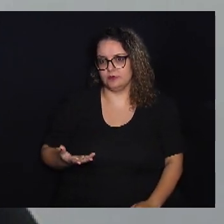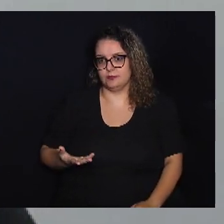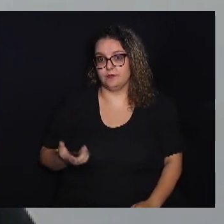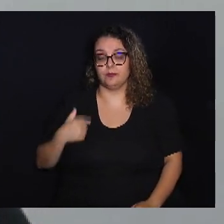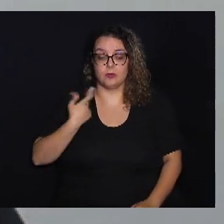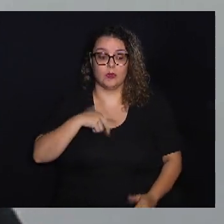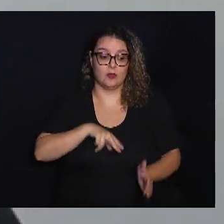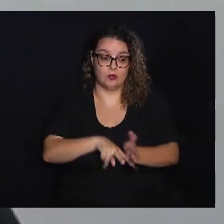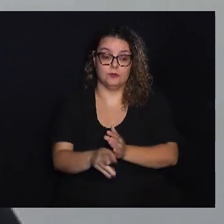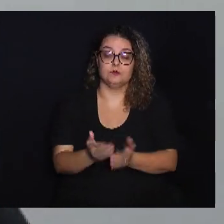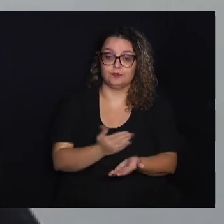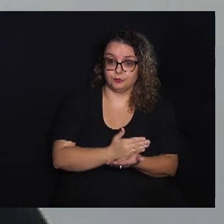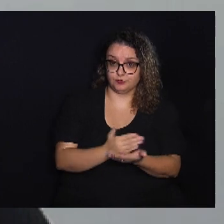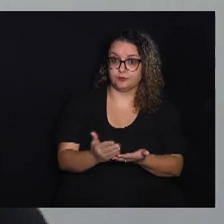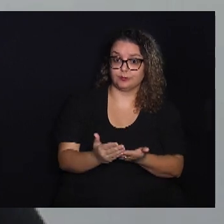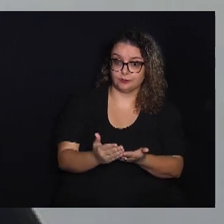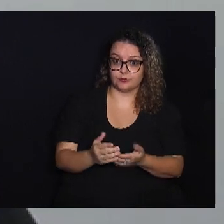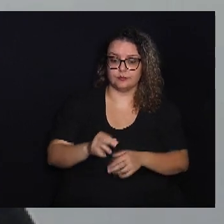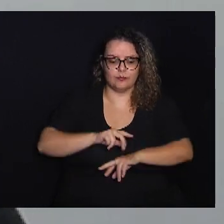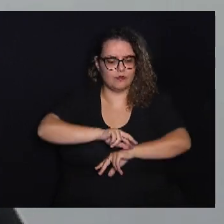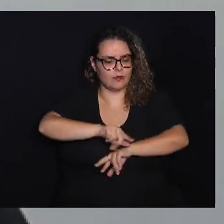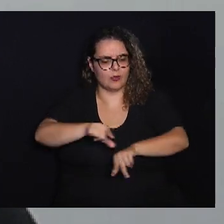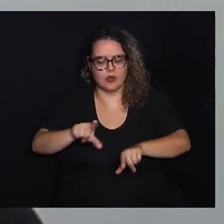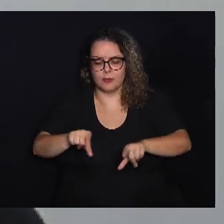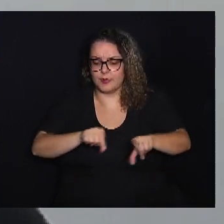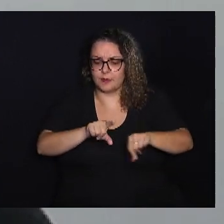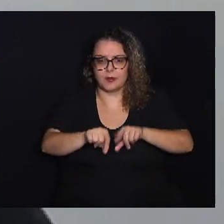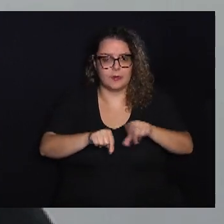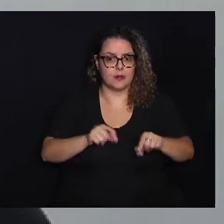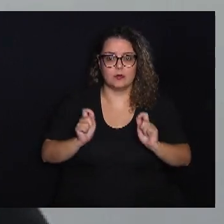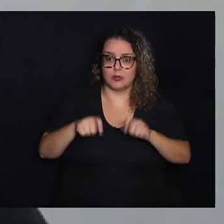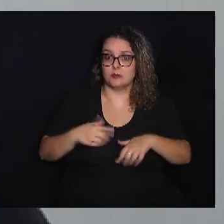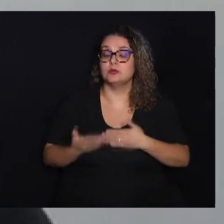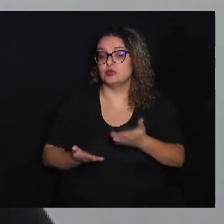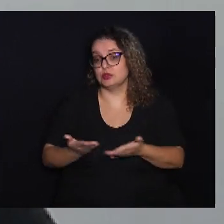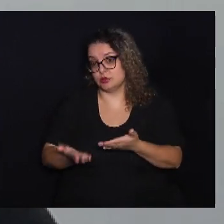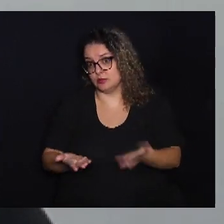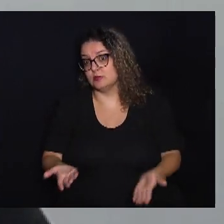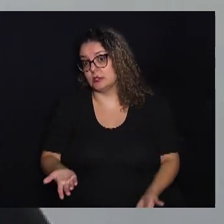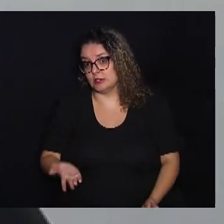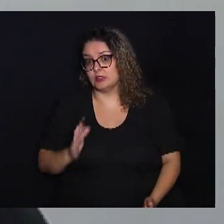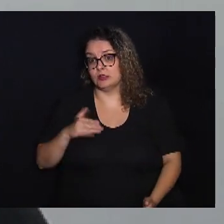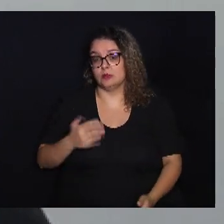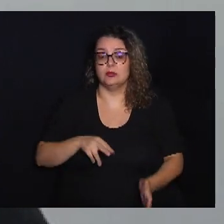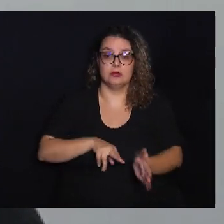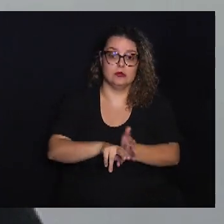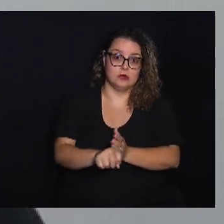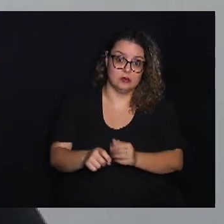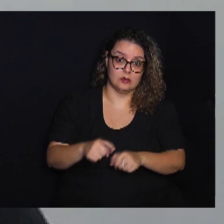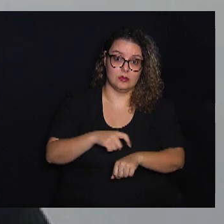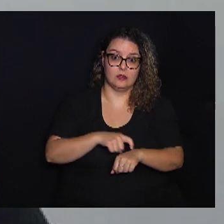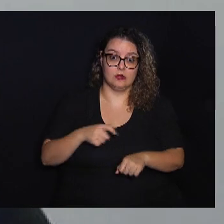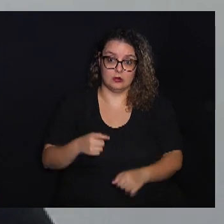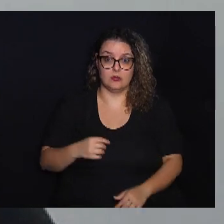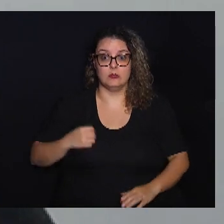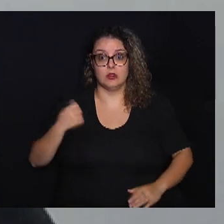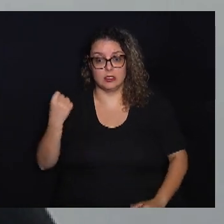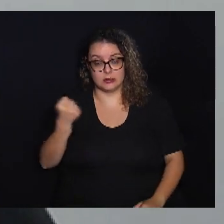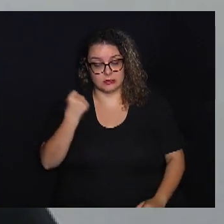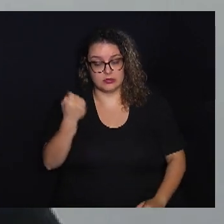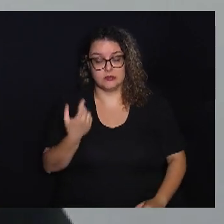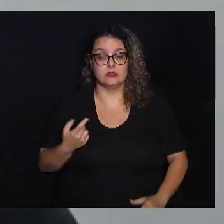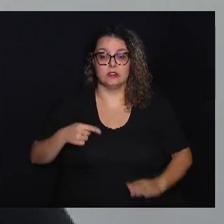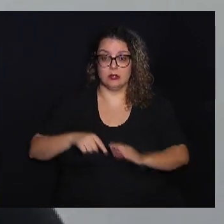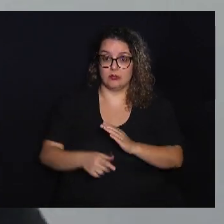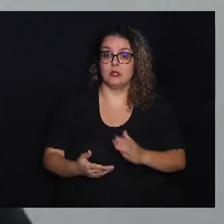cura em estágio inicial que não é desprezível, é uma chance de cura importante, né? Então, como eu falei, antigamente a gente não pensava, a gente